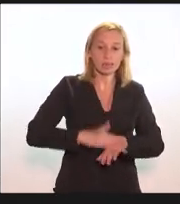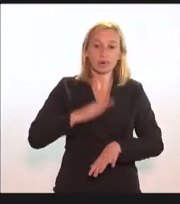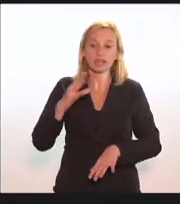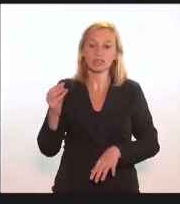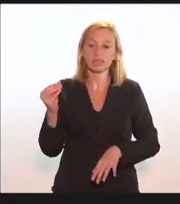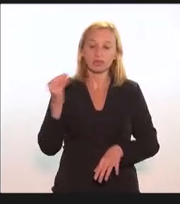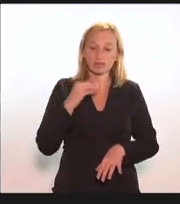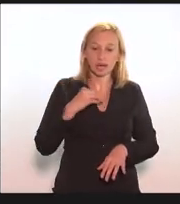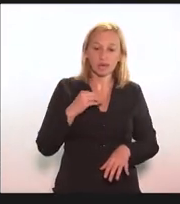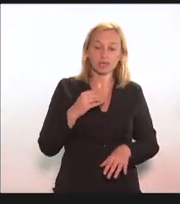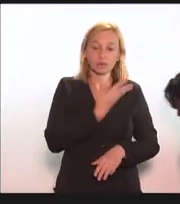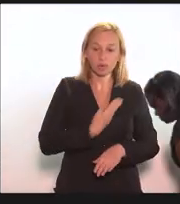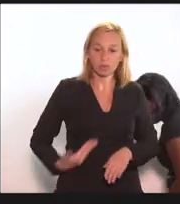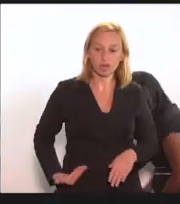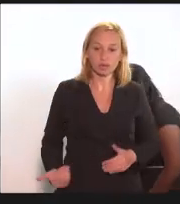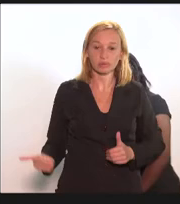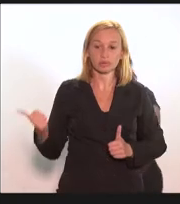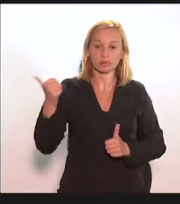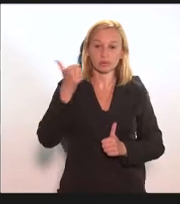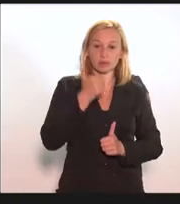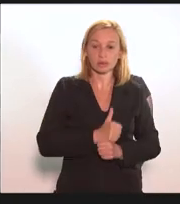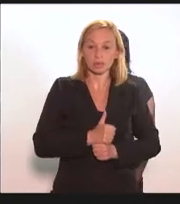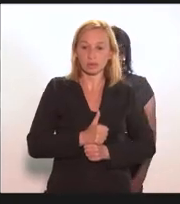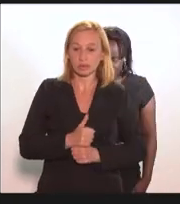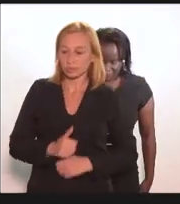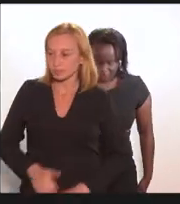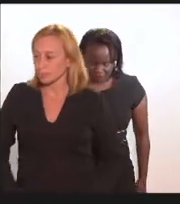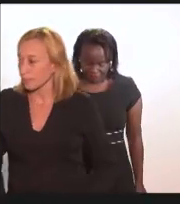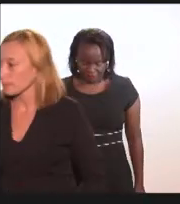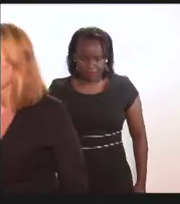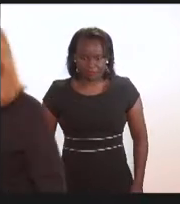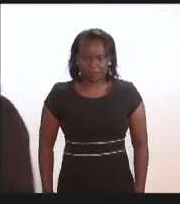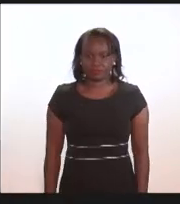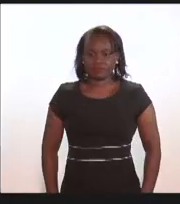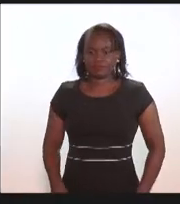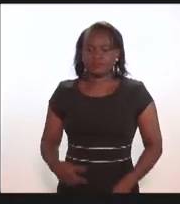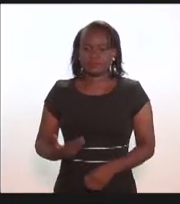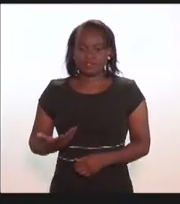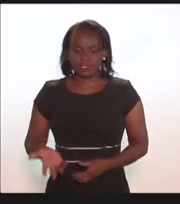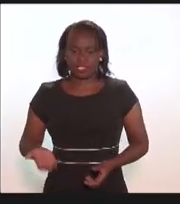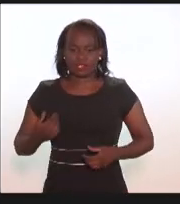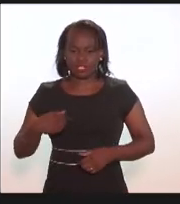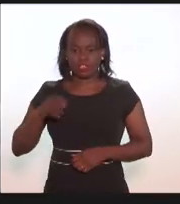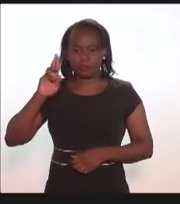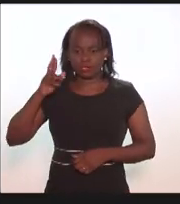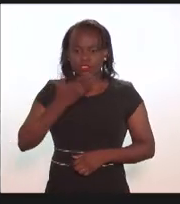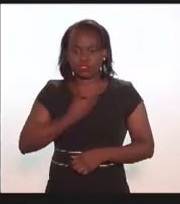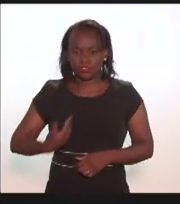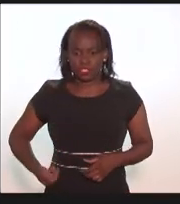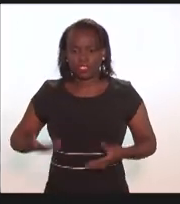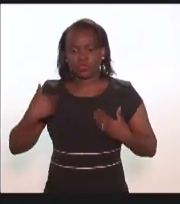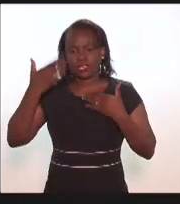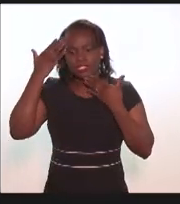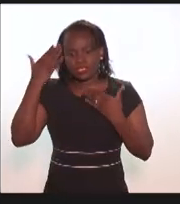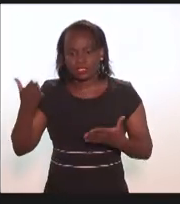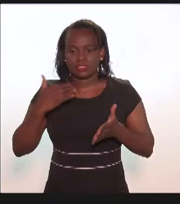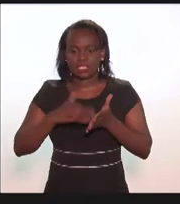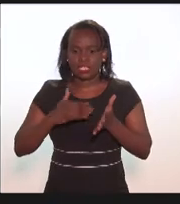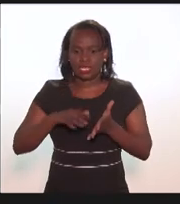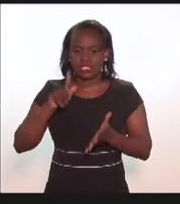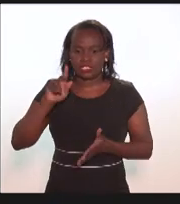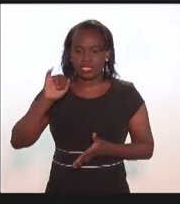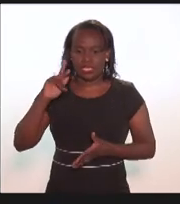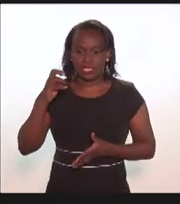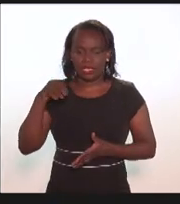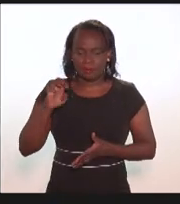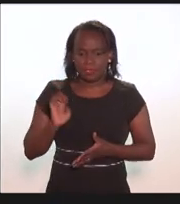frágeis do governo. Então, fica aqui, como líder do governo, o meu agradecimento ao secretário Guilherme Messias, que